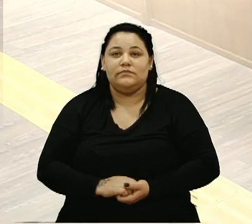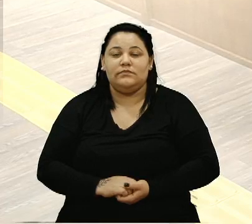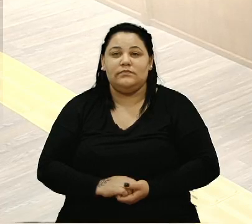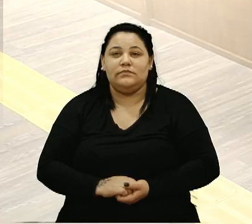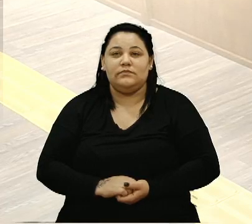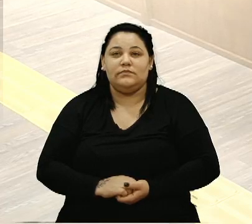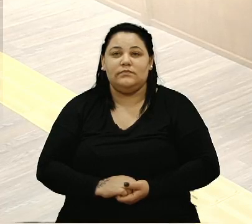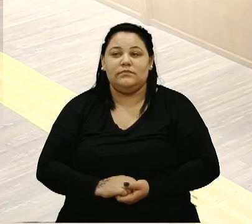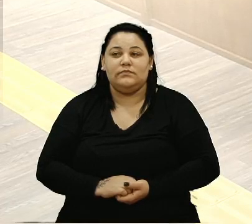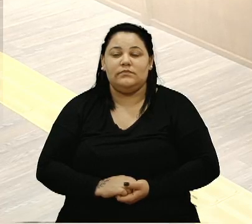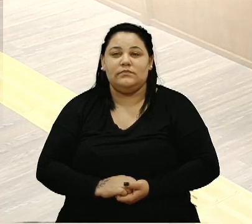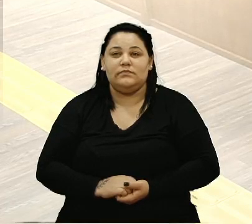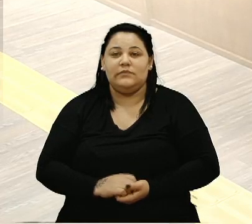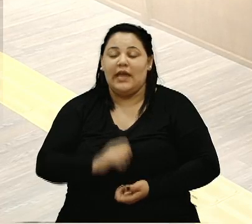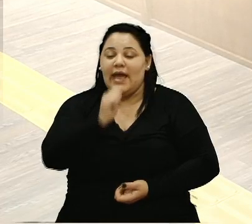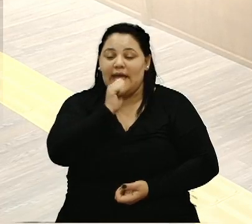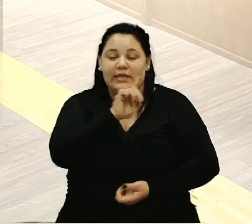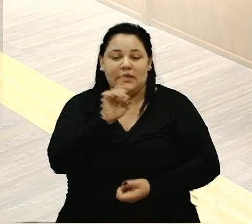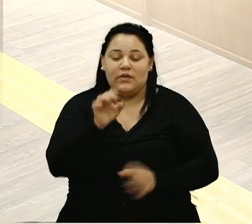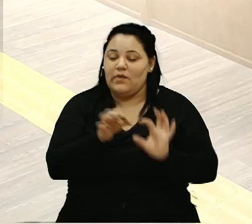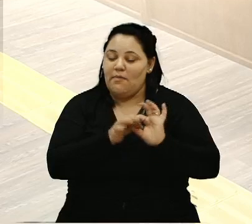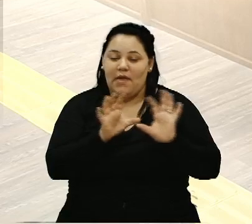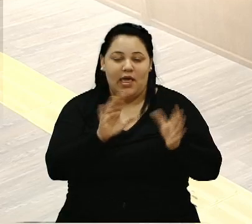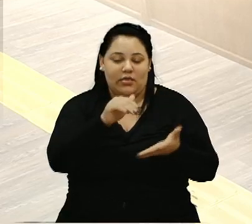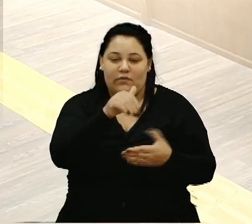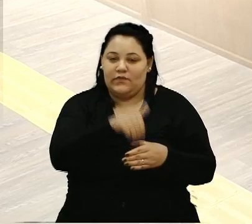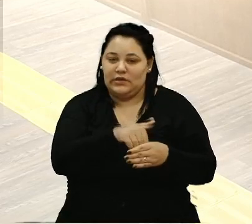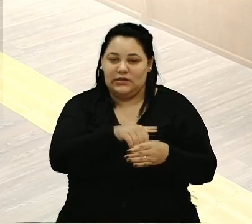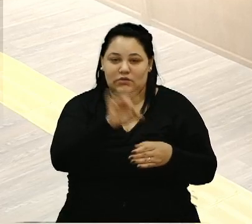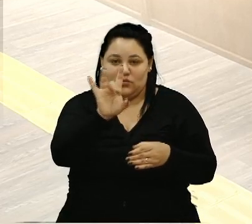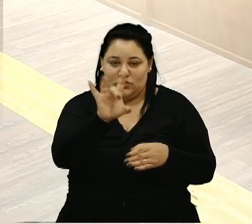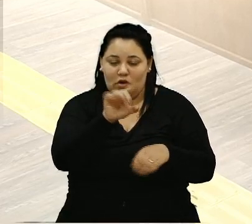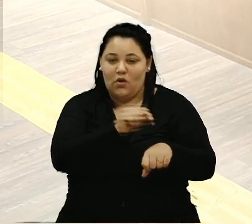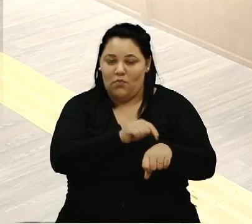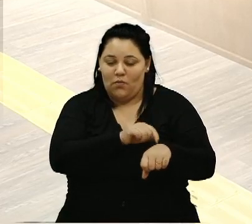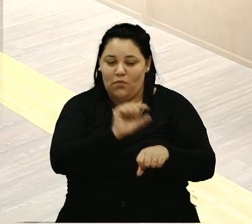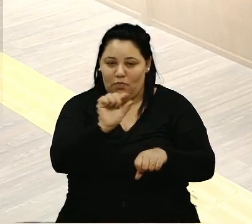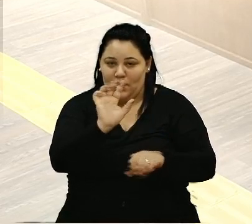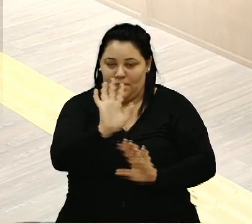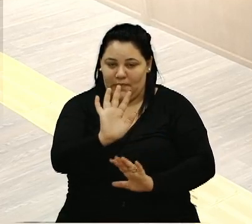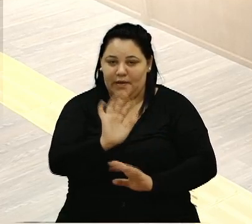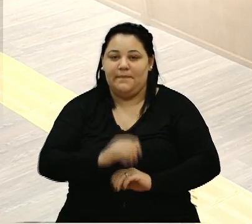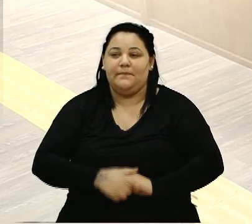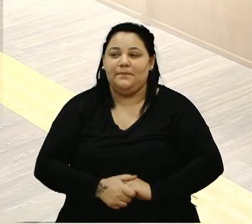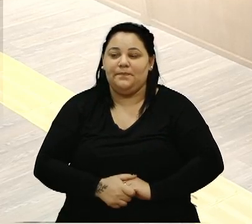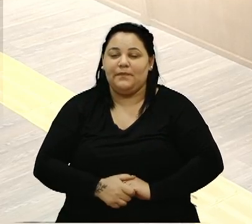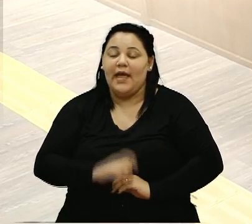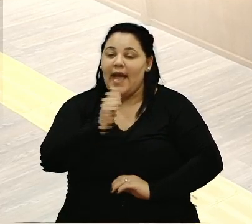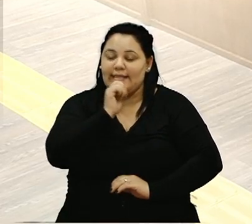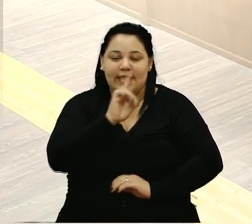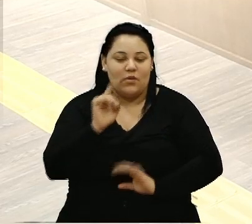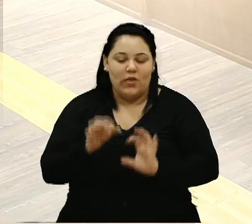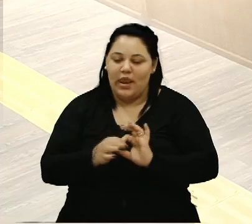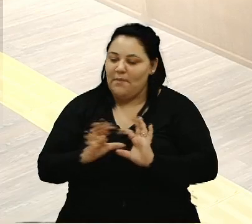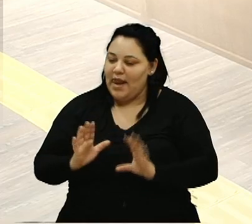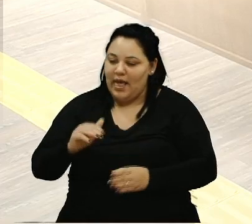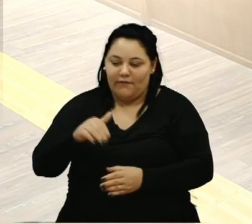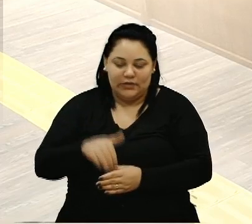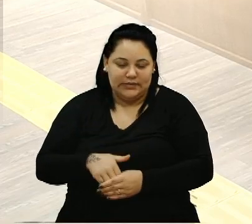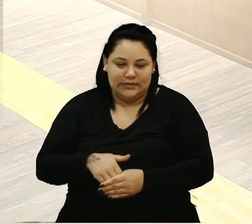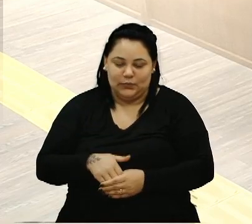Só um instante. Ainda não liberada a votação. Só um instante, colegas vereadores. Ainda não está liberada a